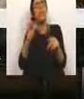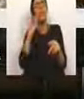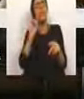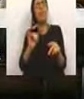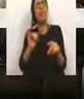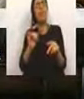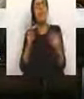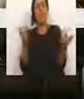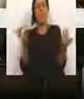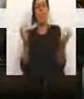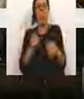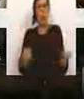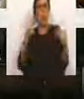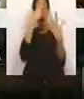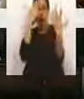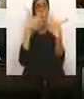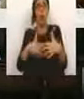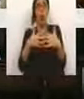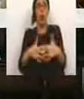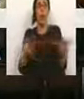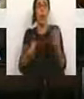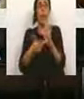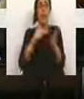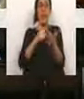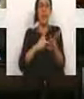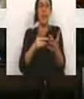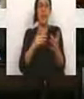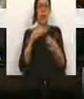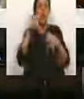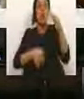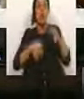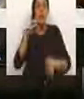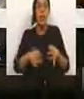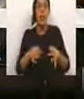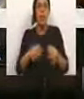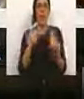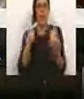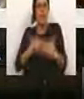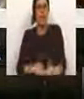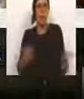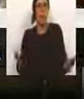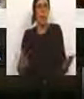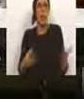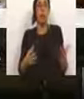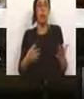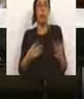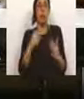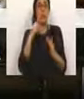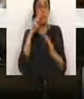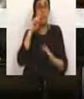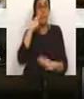É uma metodologia sem margem de dúvidas, tecnicamente e juridicamente limitada, como se vai